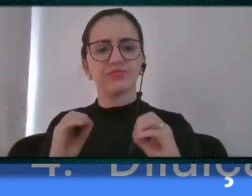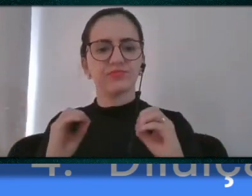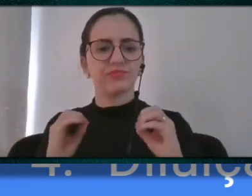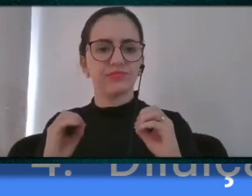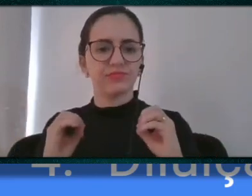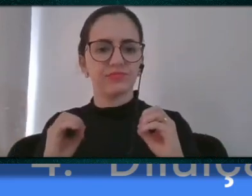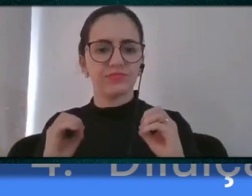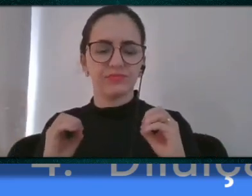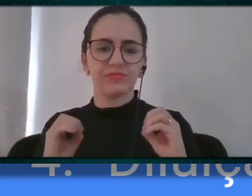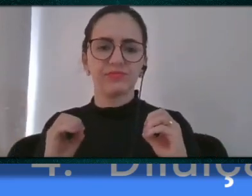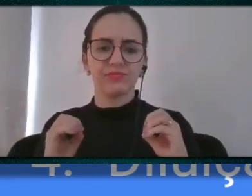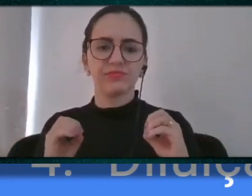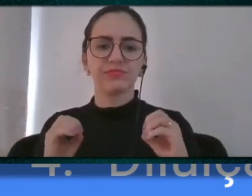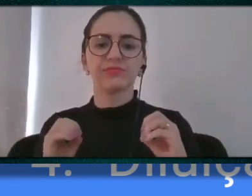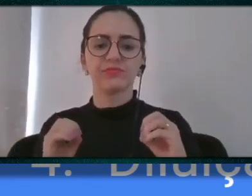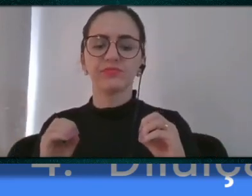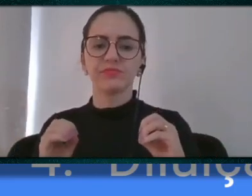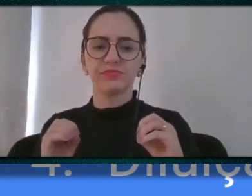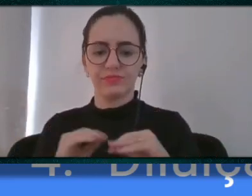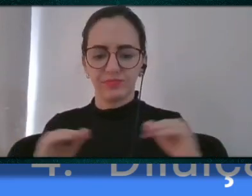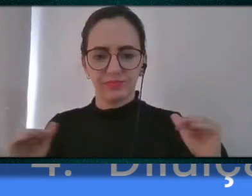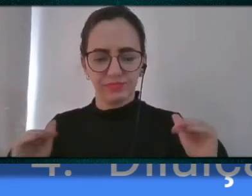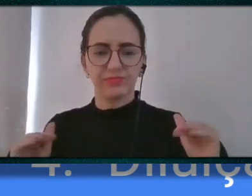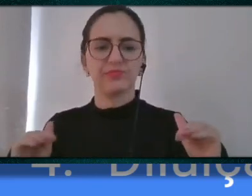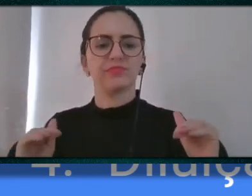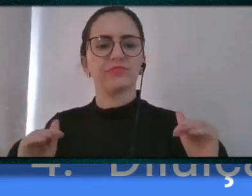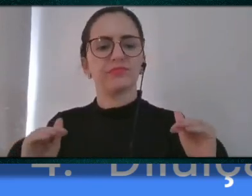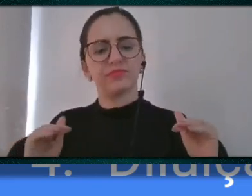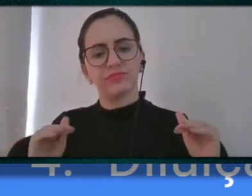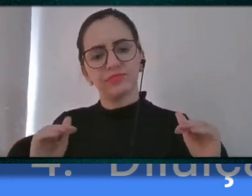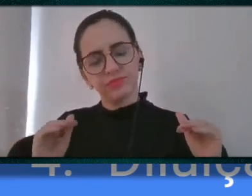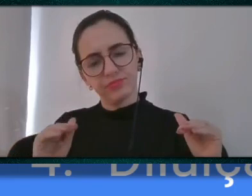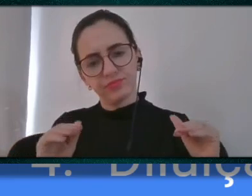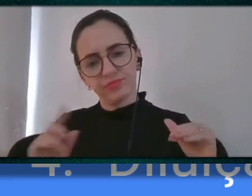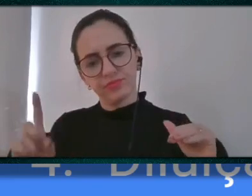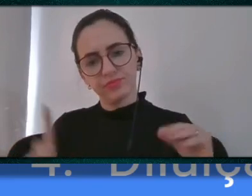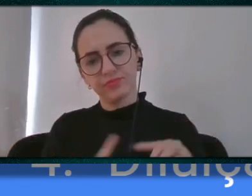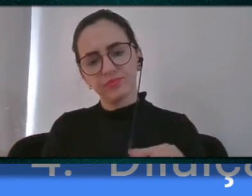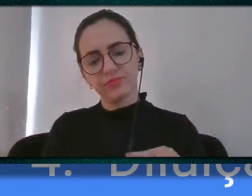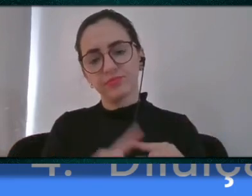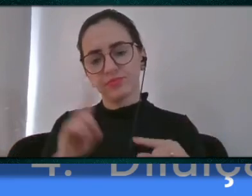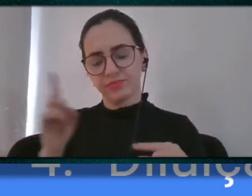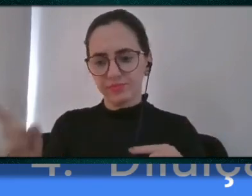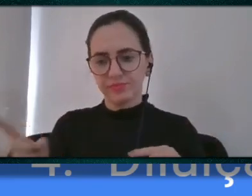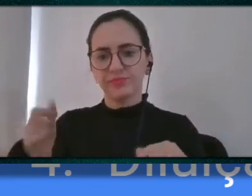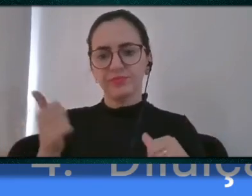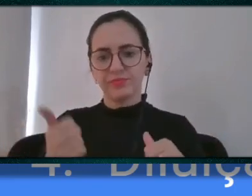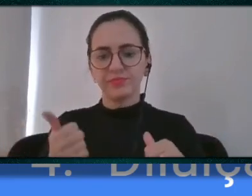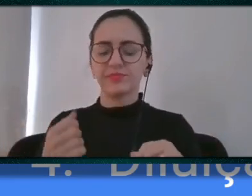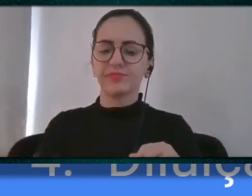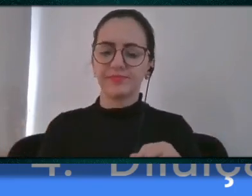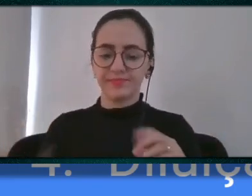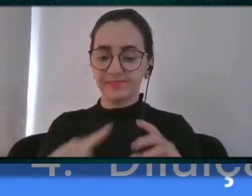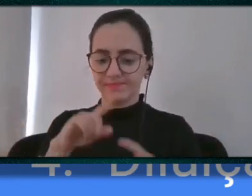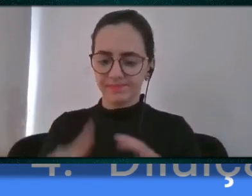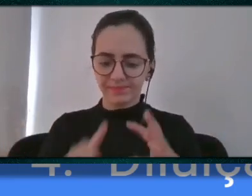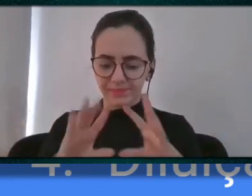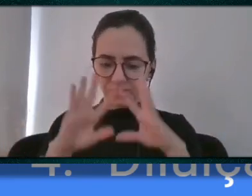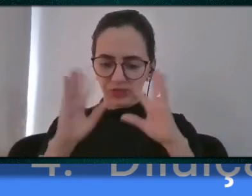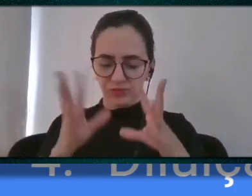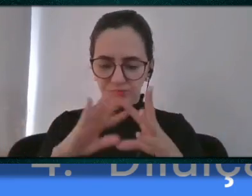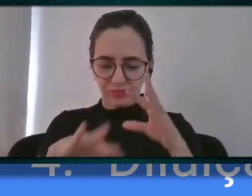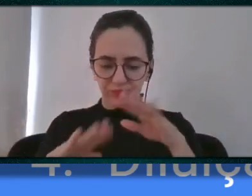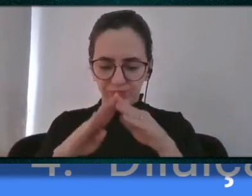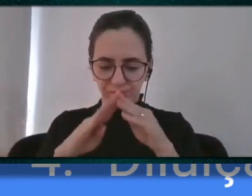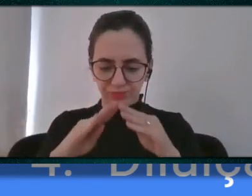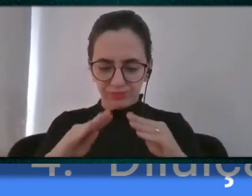reação eu não vou ter nenhuma base, certo? Aí, o que acontece do lado de cá são os produtos. Nos produtos, eles não são consumidos,